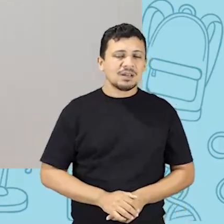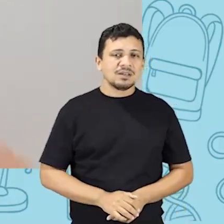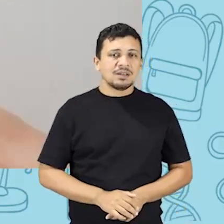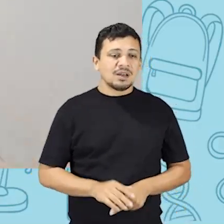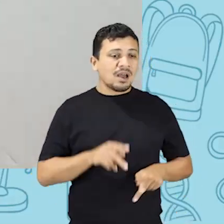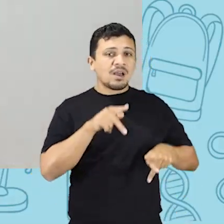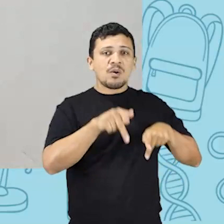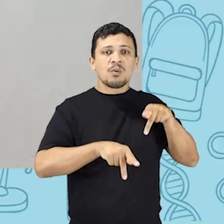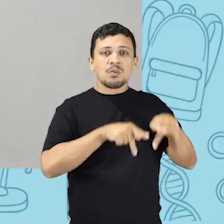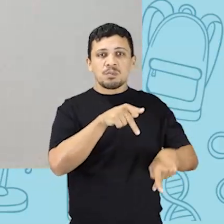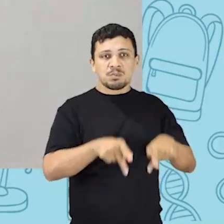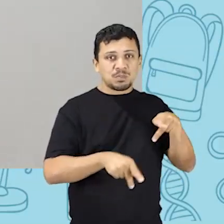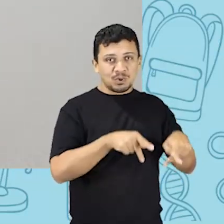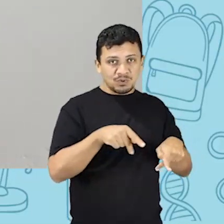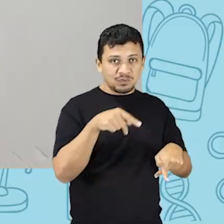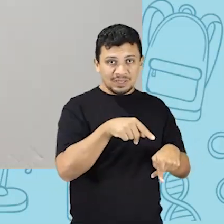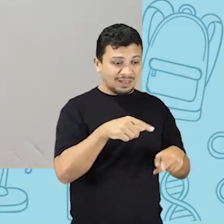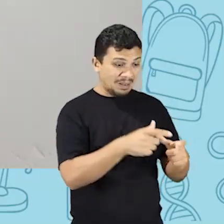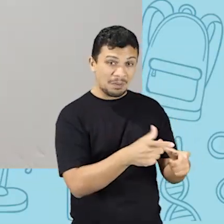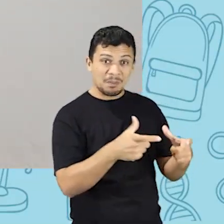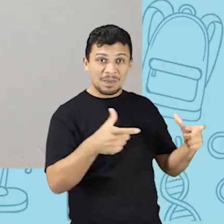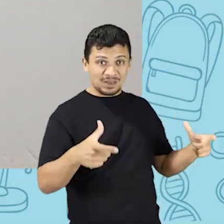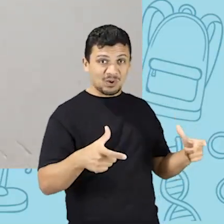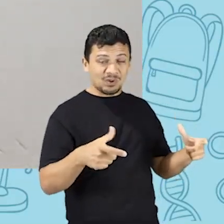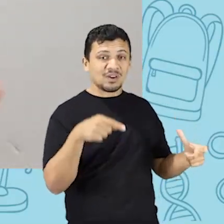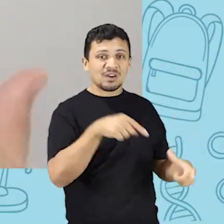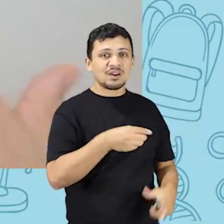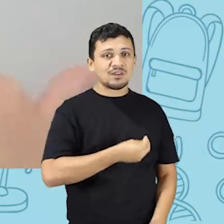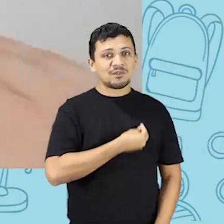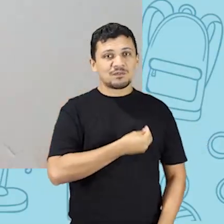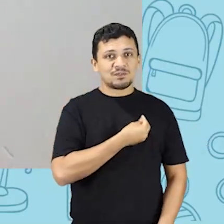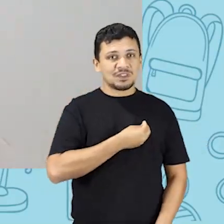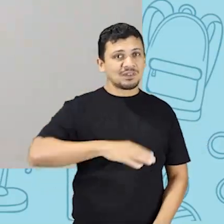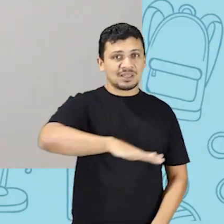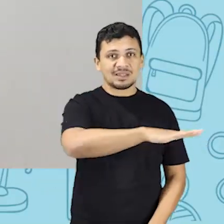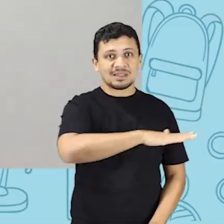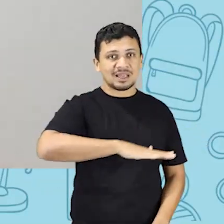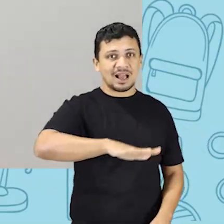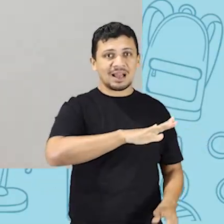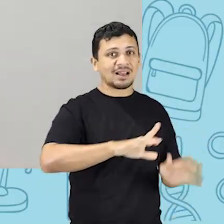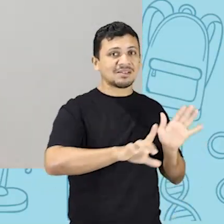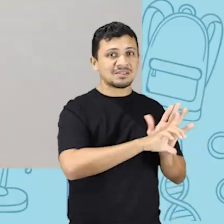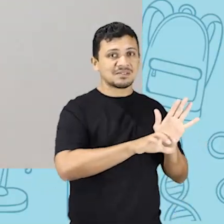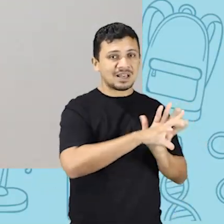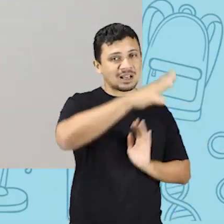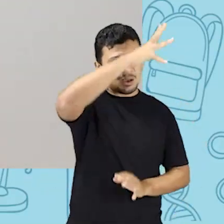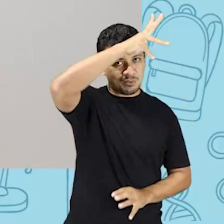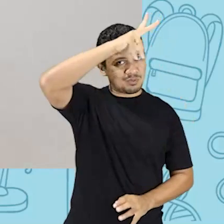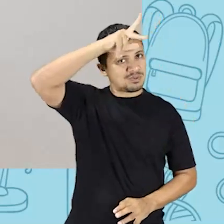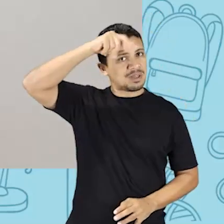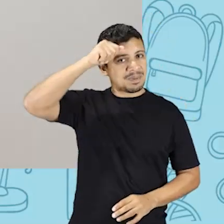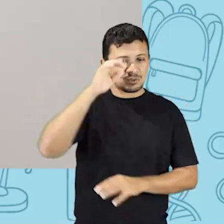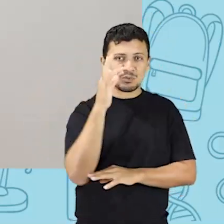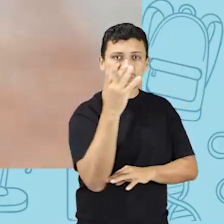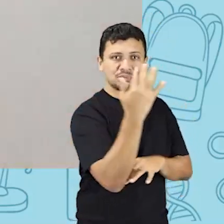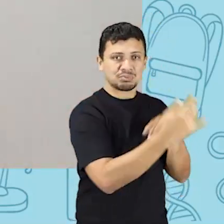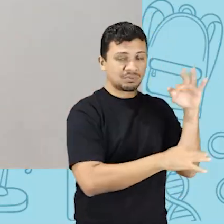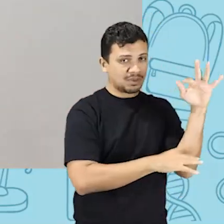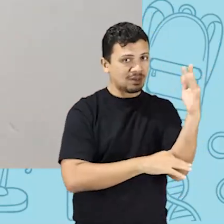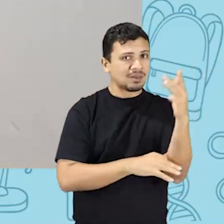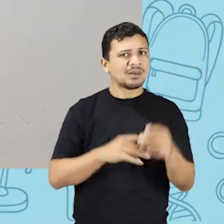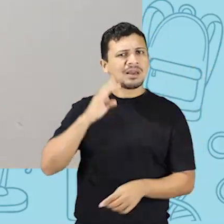povo Guajajara, que é a maior etnia, vive já na reserva de Amazônia Legal aqui do nosso estado.